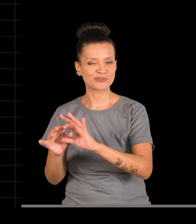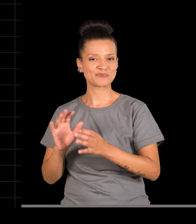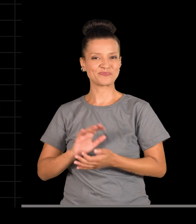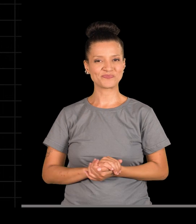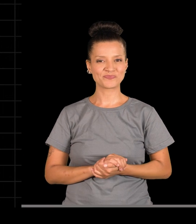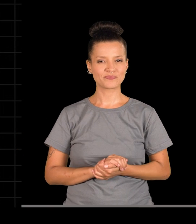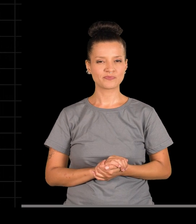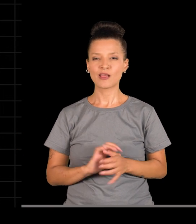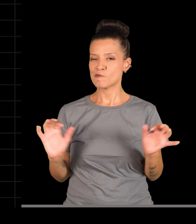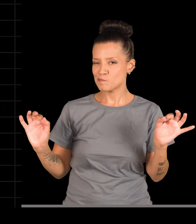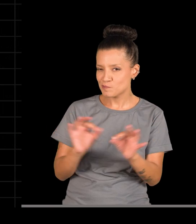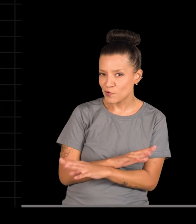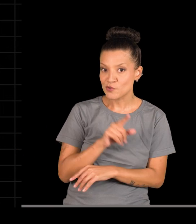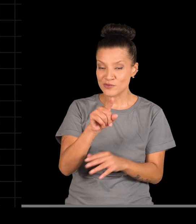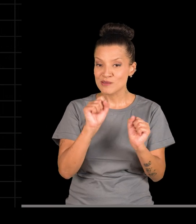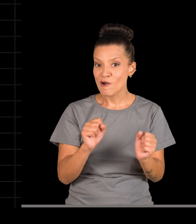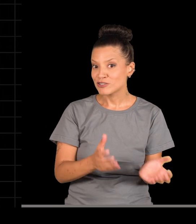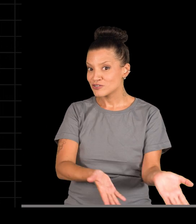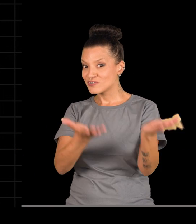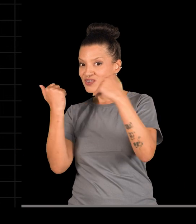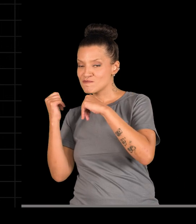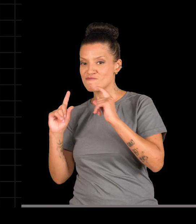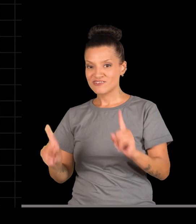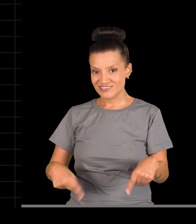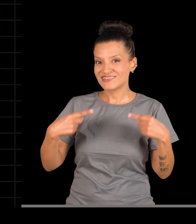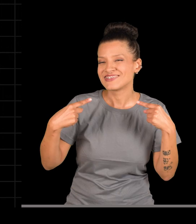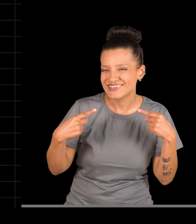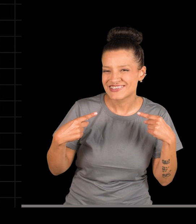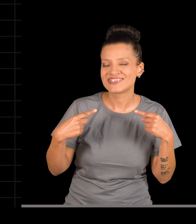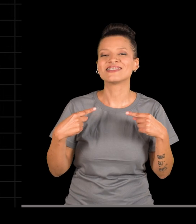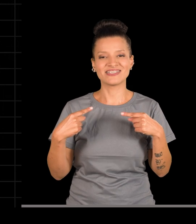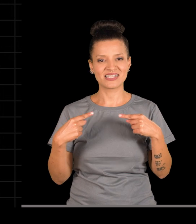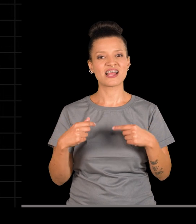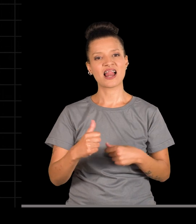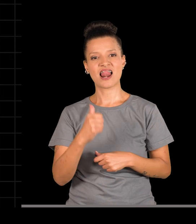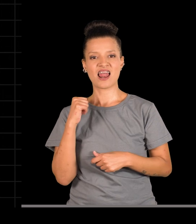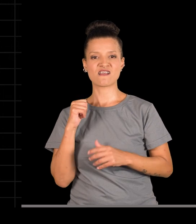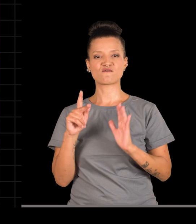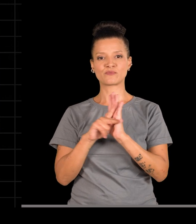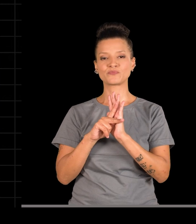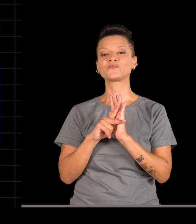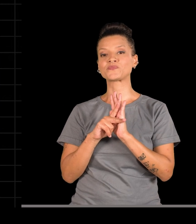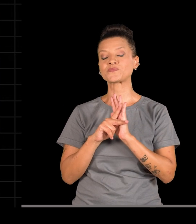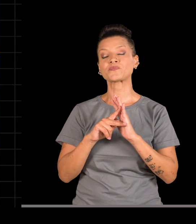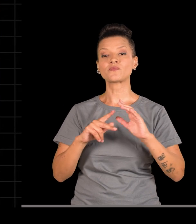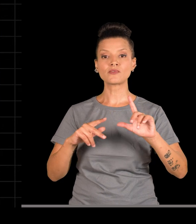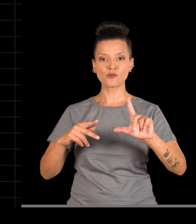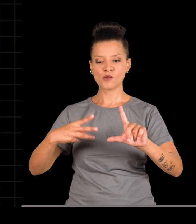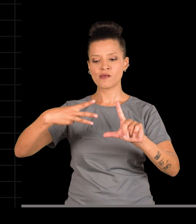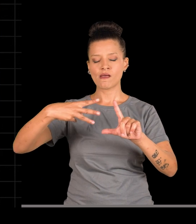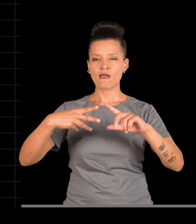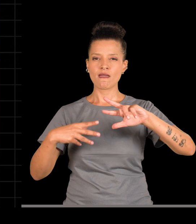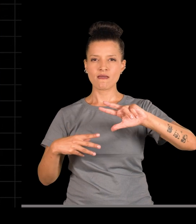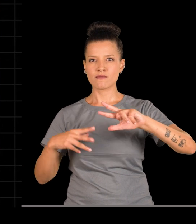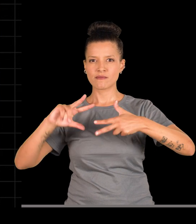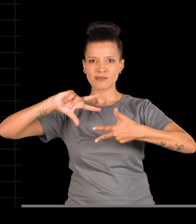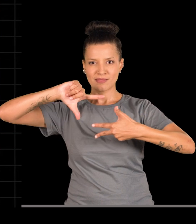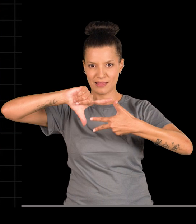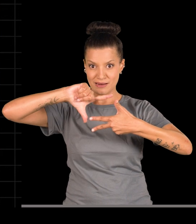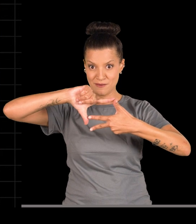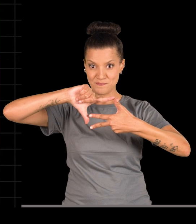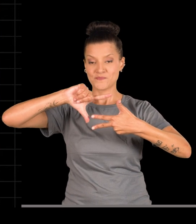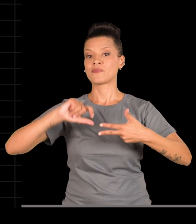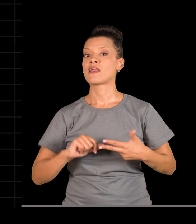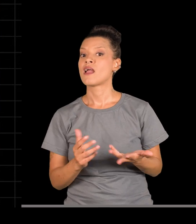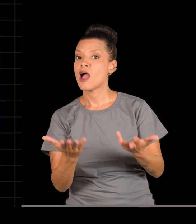aparecem. E agora, preparado para resolver o desafio? Vamos lá, então, resolver aquele desafio inicial nosso lá do Tangram, né? Que vai ser o seguinte, olha